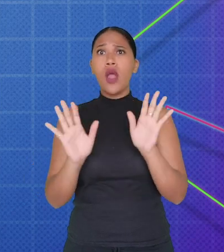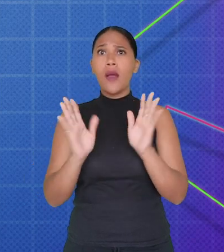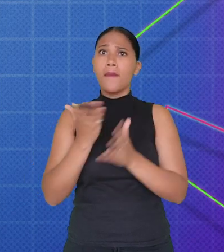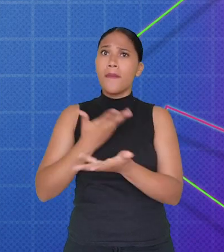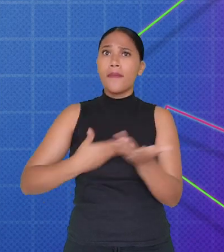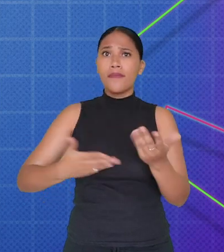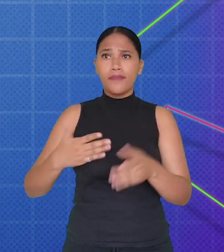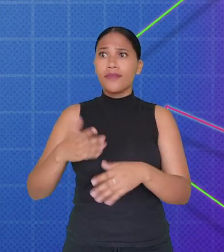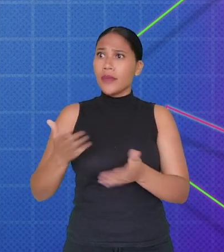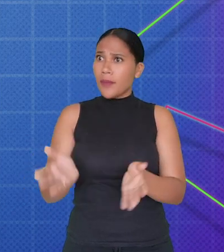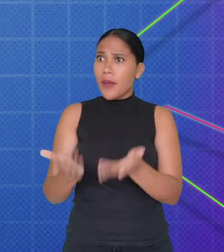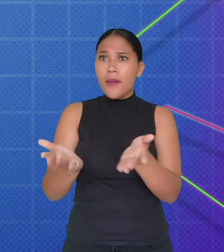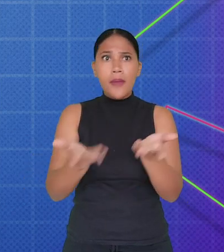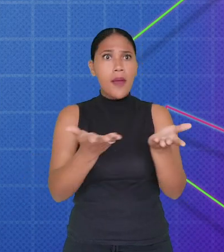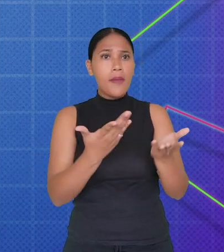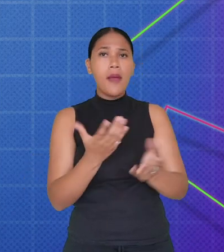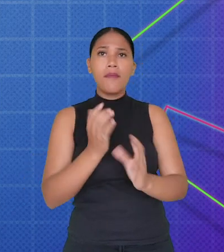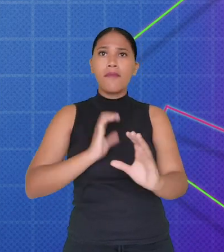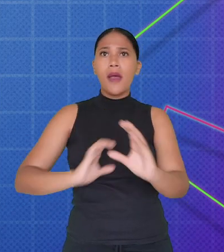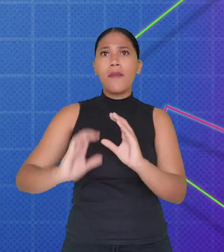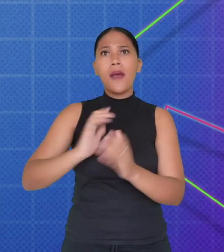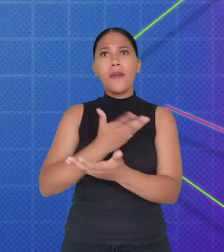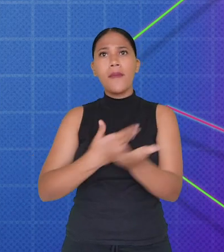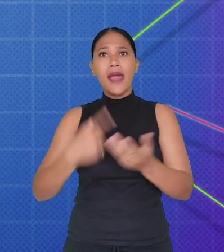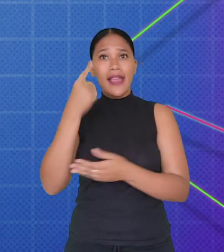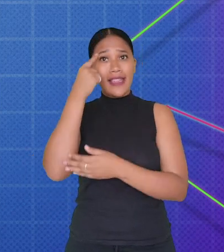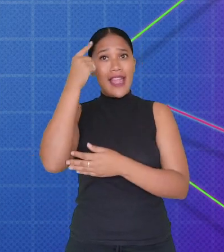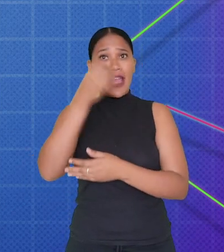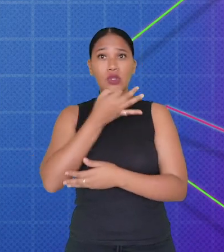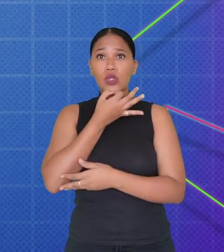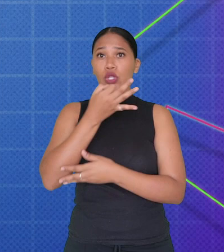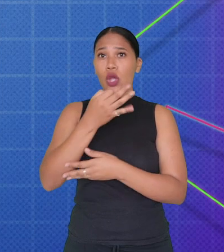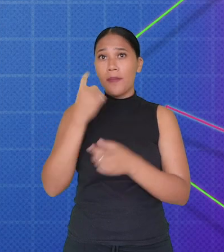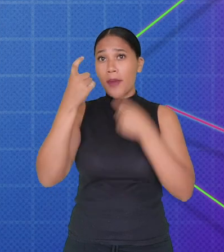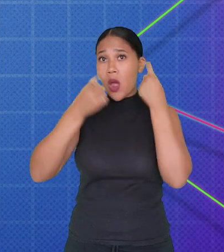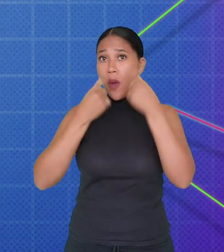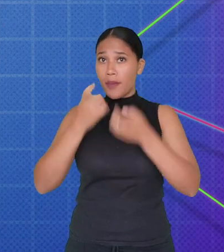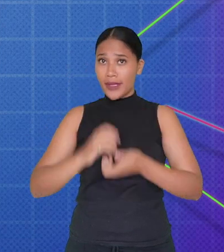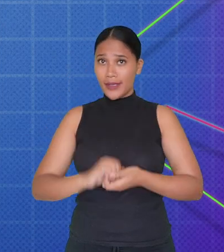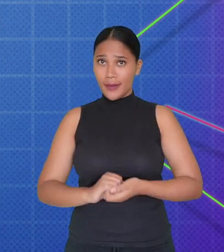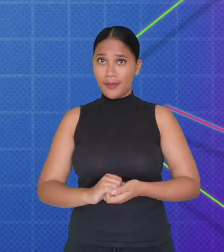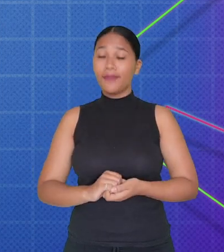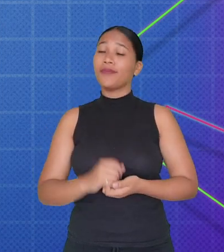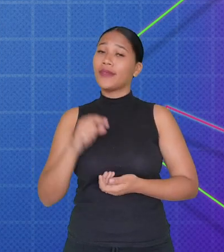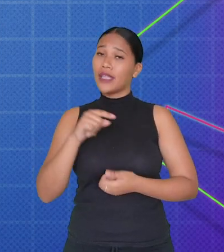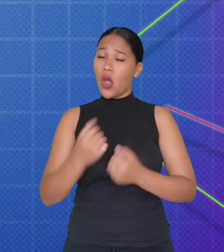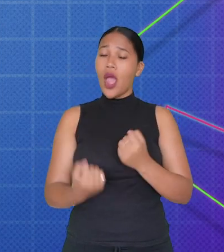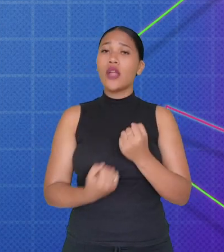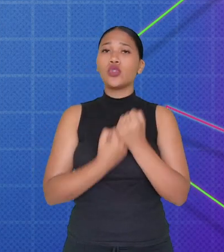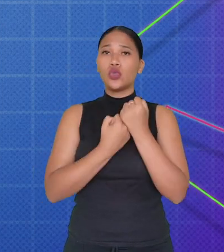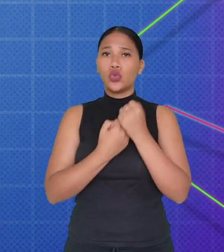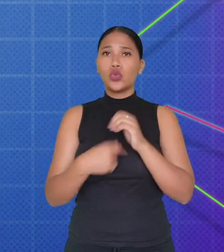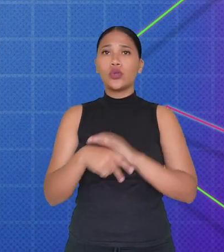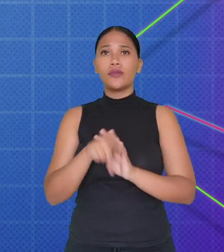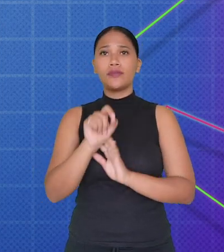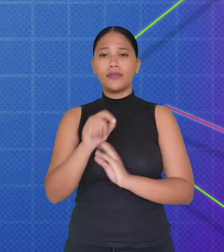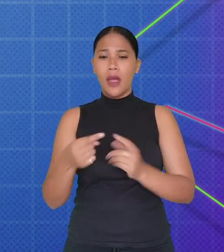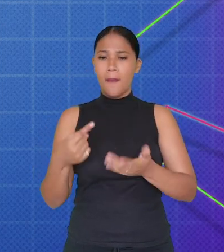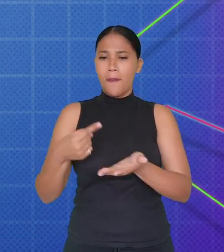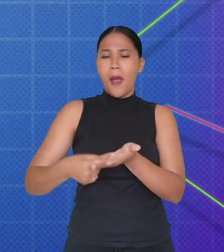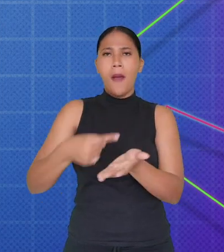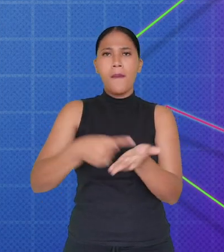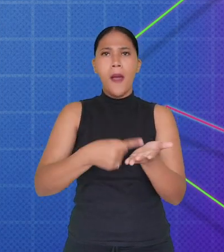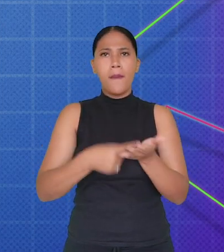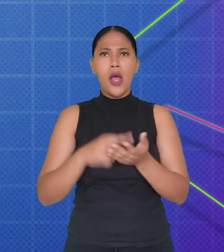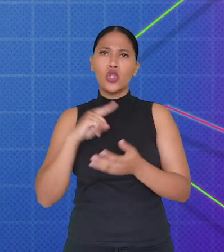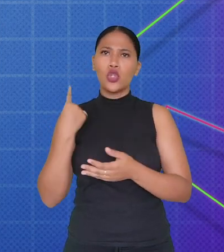encorajando os membros da equipe a compartilharem suas ideias sugestões e preocupações isso ajuda a manter todos